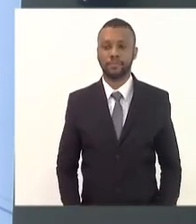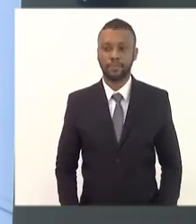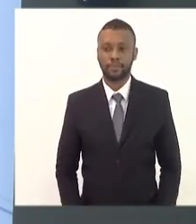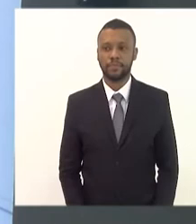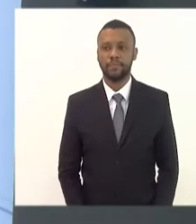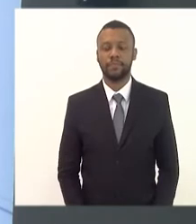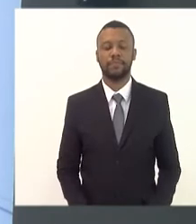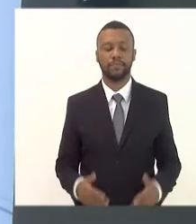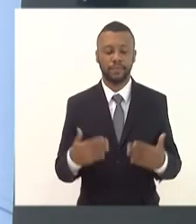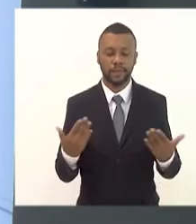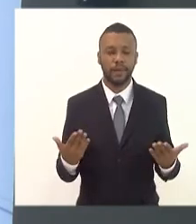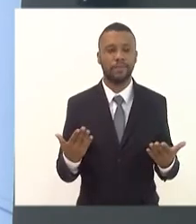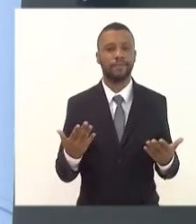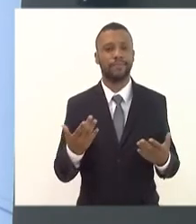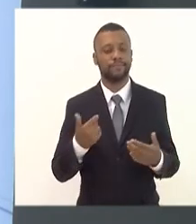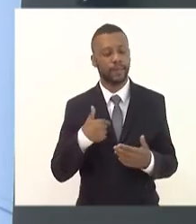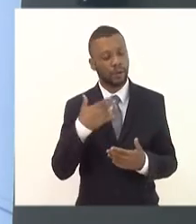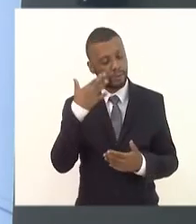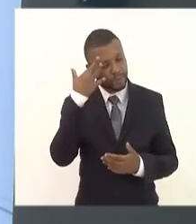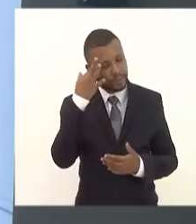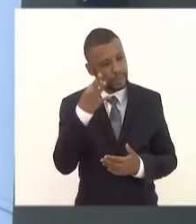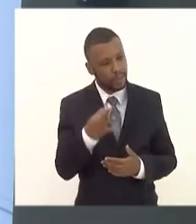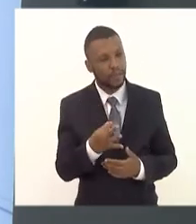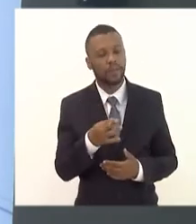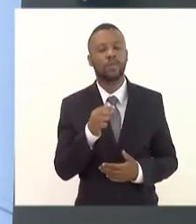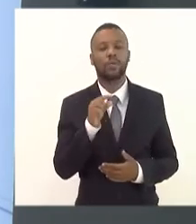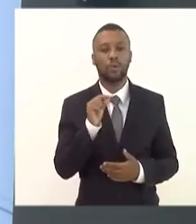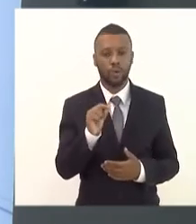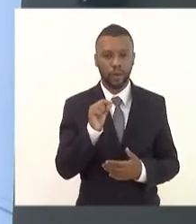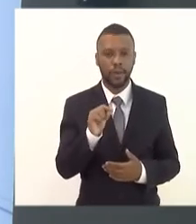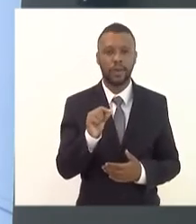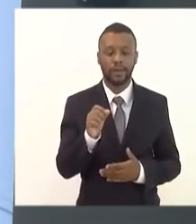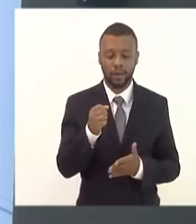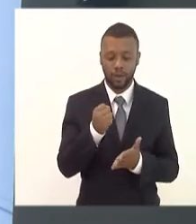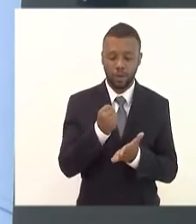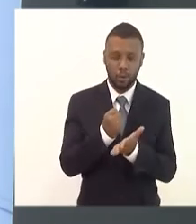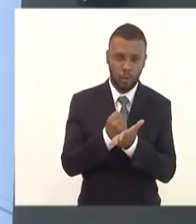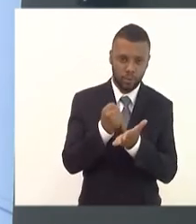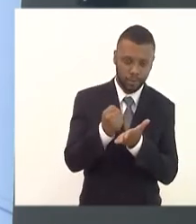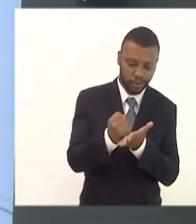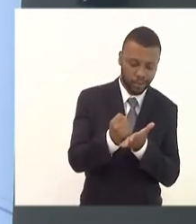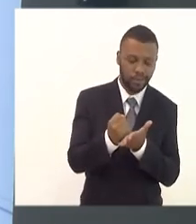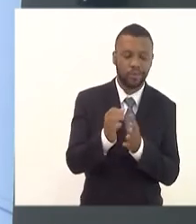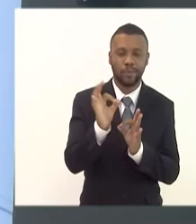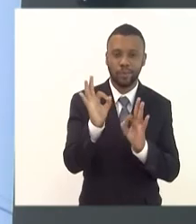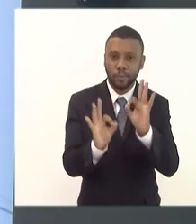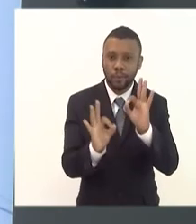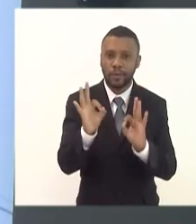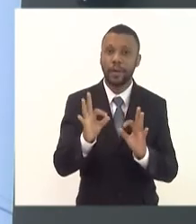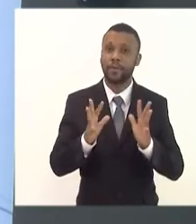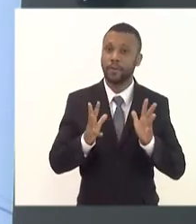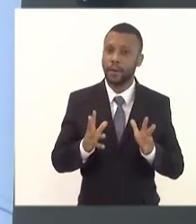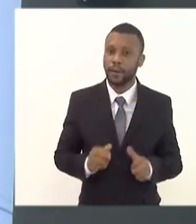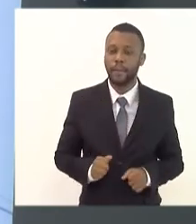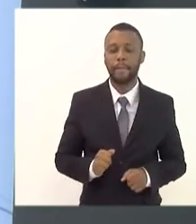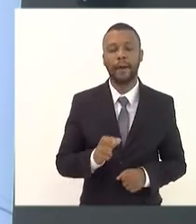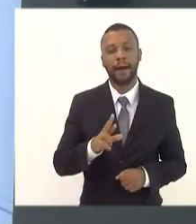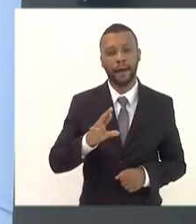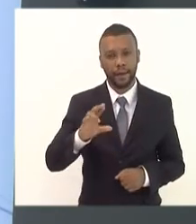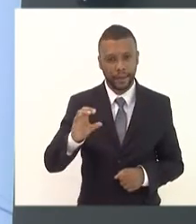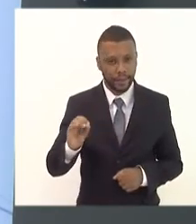Eu entendo que os contratos do Limpar Rio, eles deviam